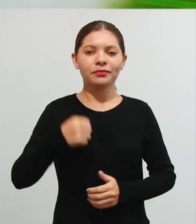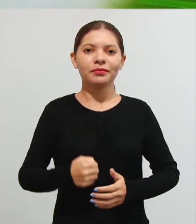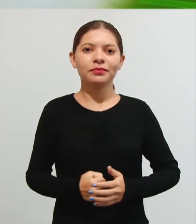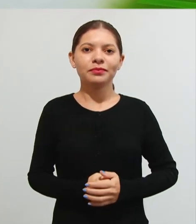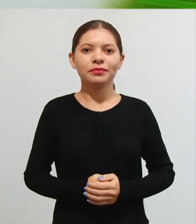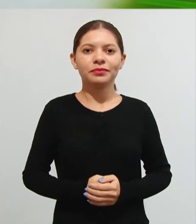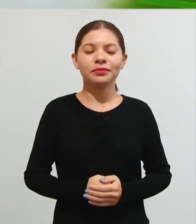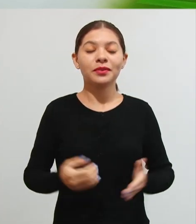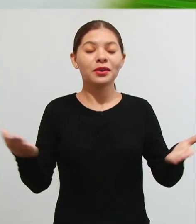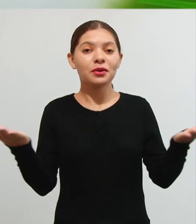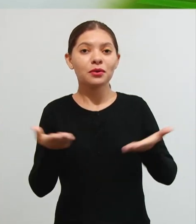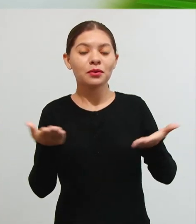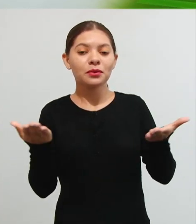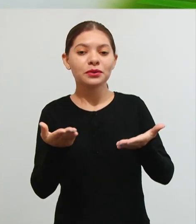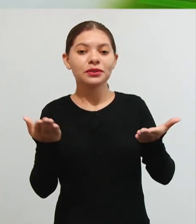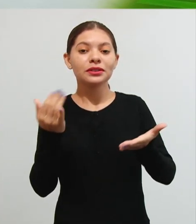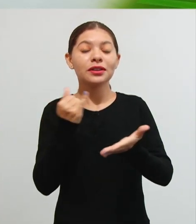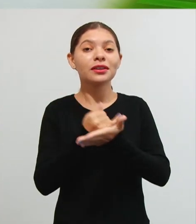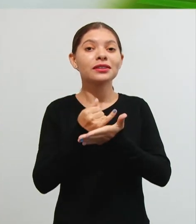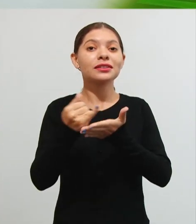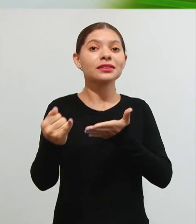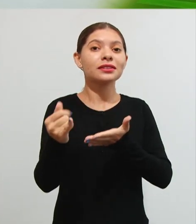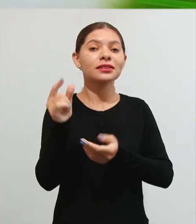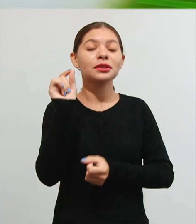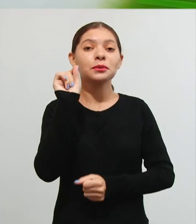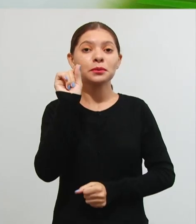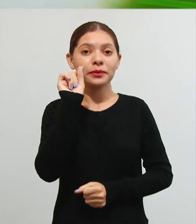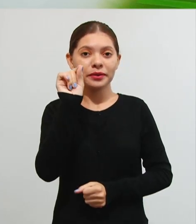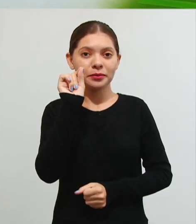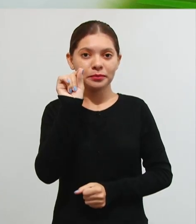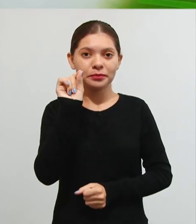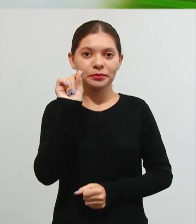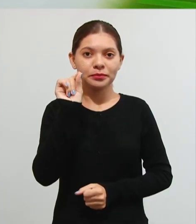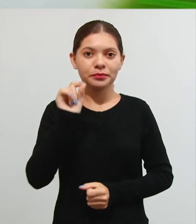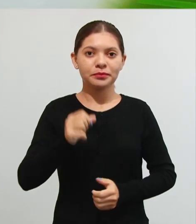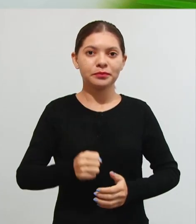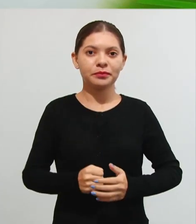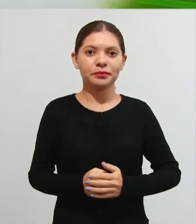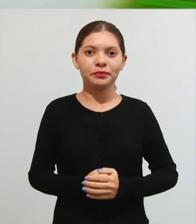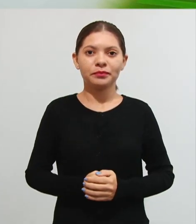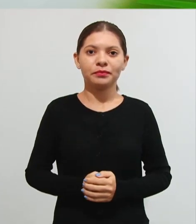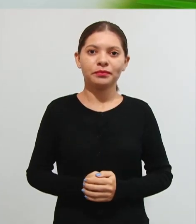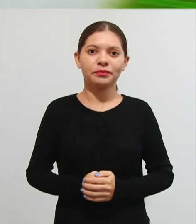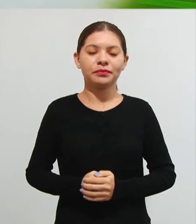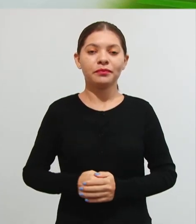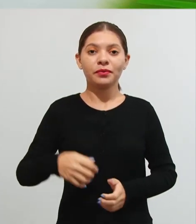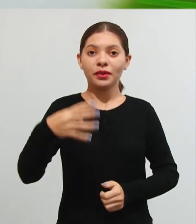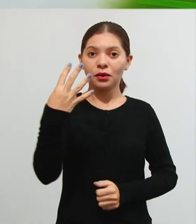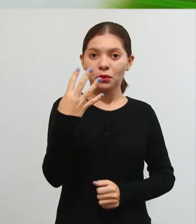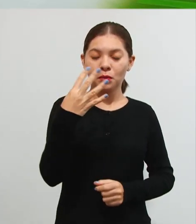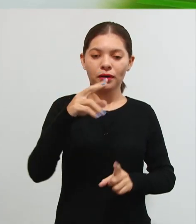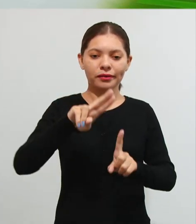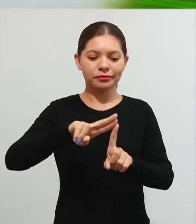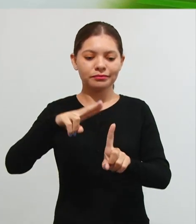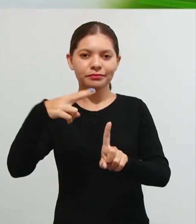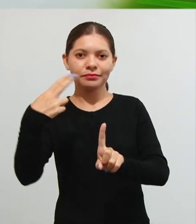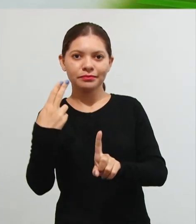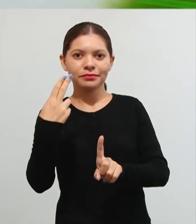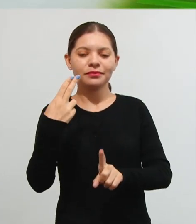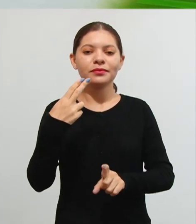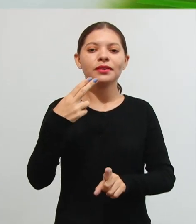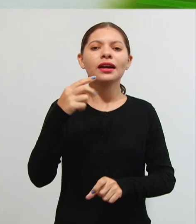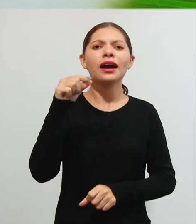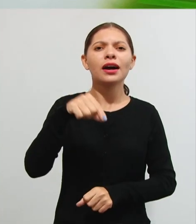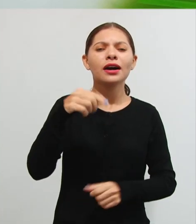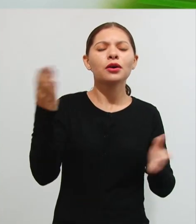E hoje nós iremos então iniciar a nossa quarta unidade. E nessa nossa